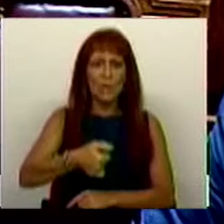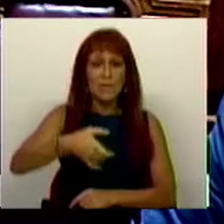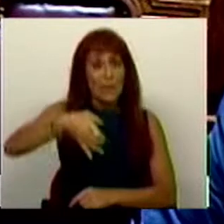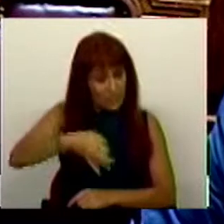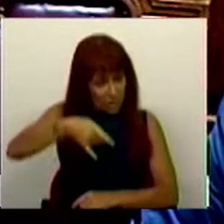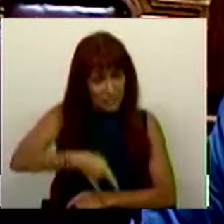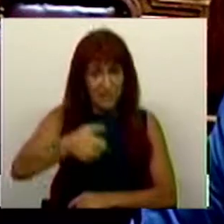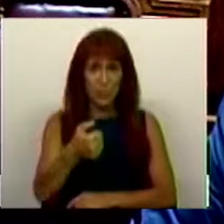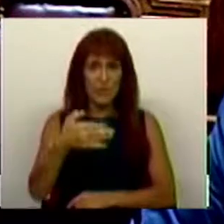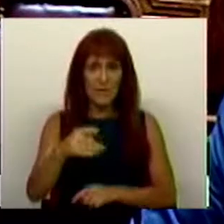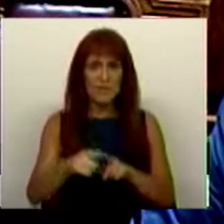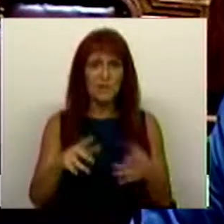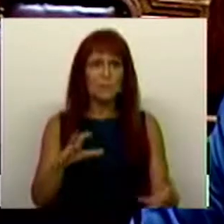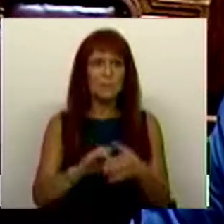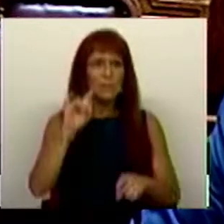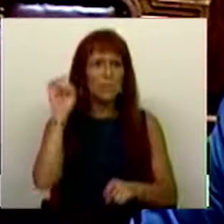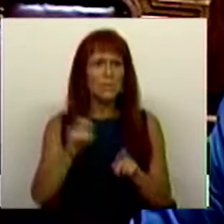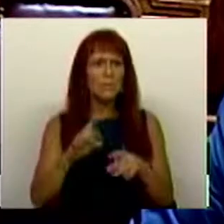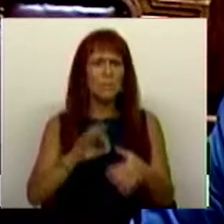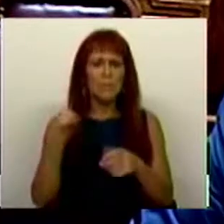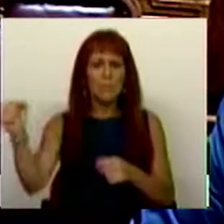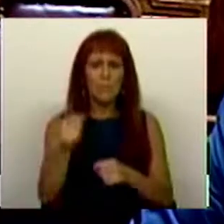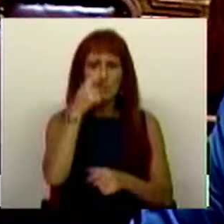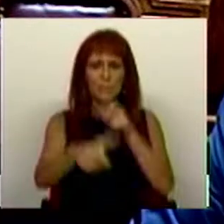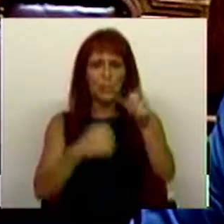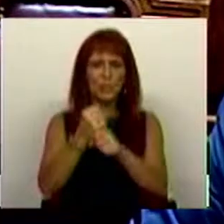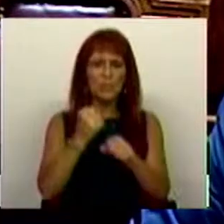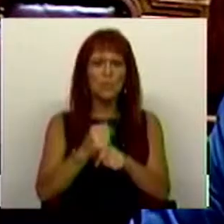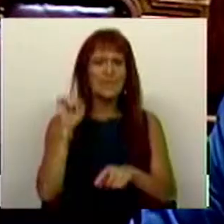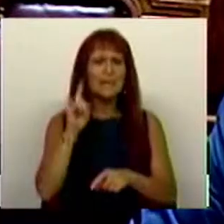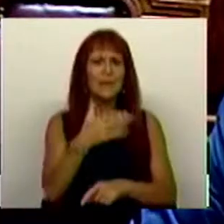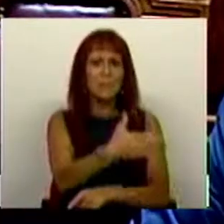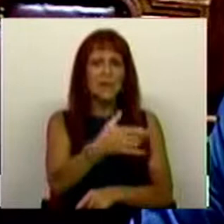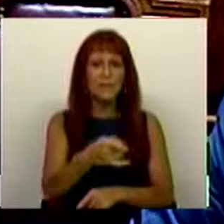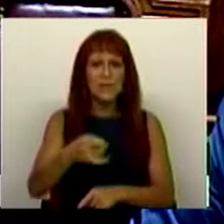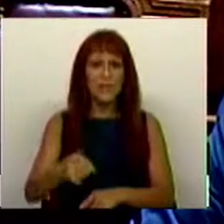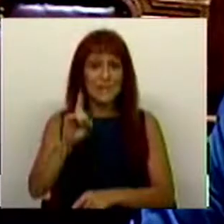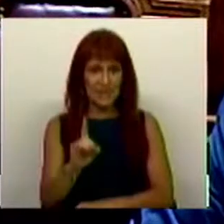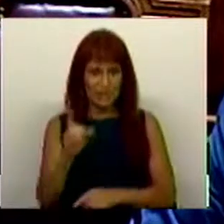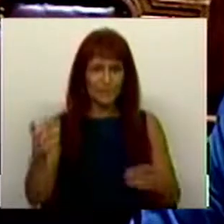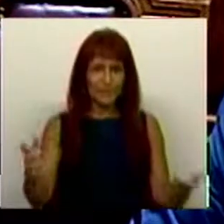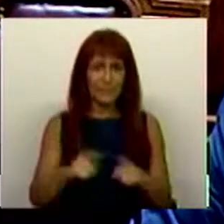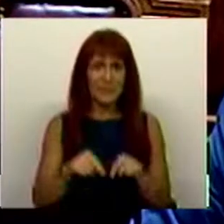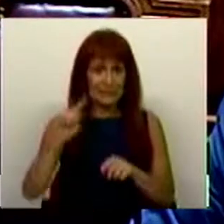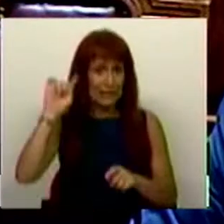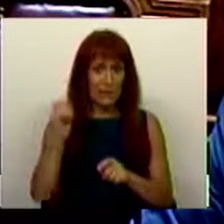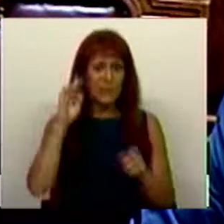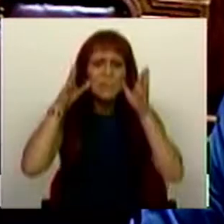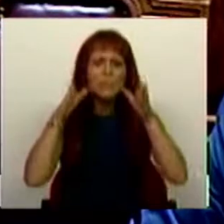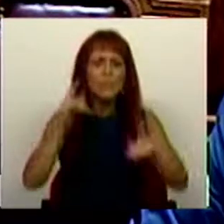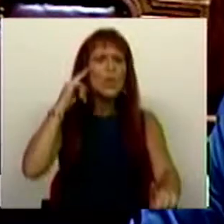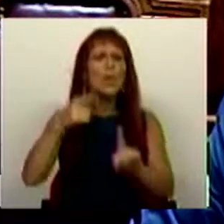2018-957, que revê a Diretiva relativa ao destacamento de trabalhadores, datada de 1996. Essa revisão centrou-se